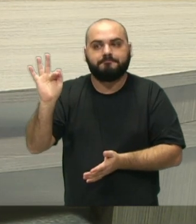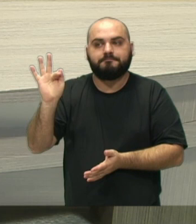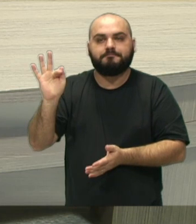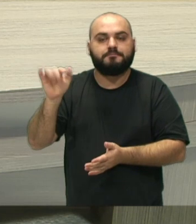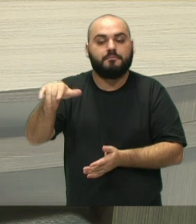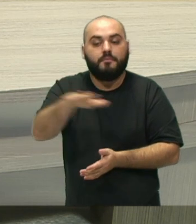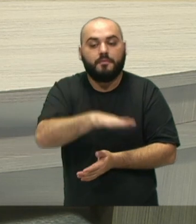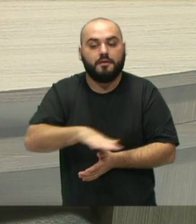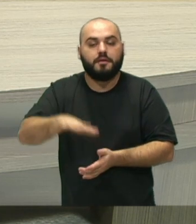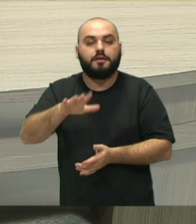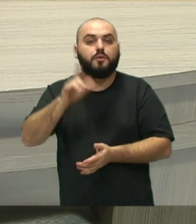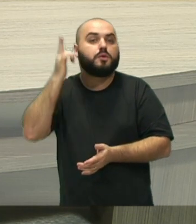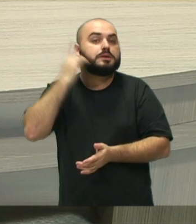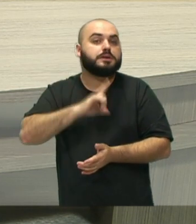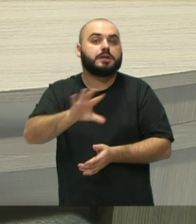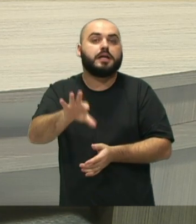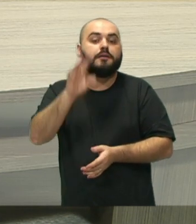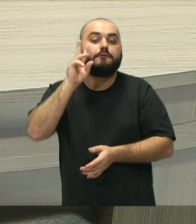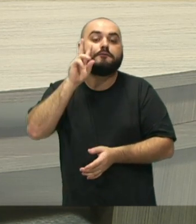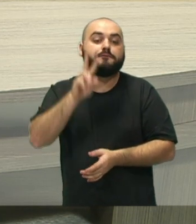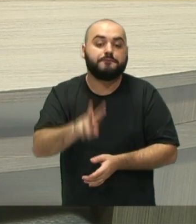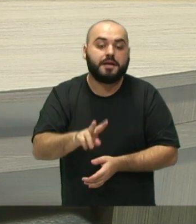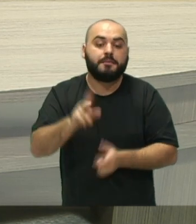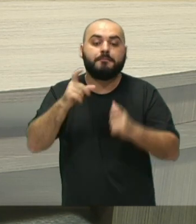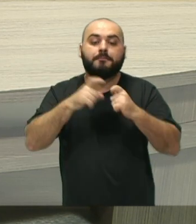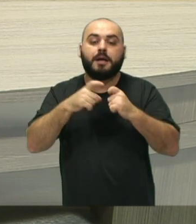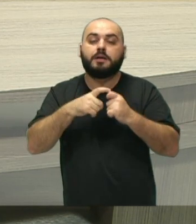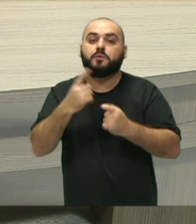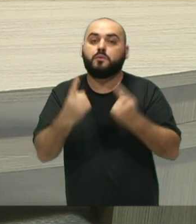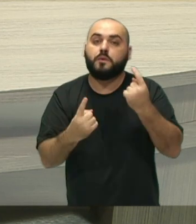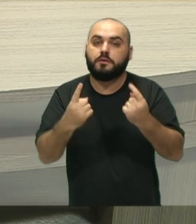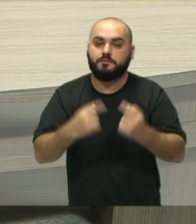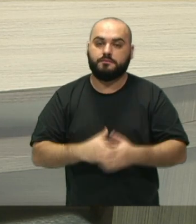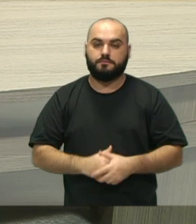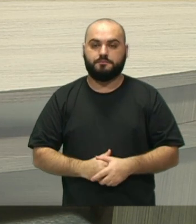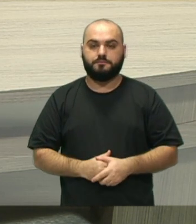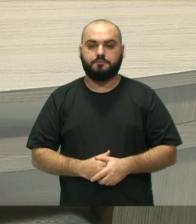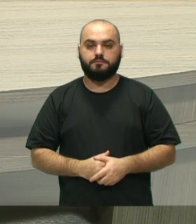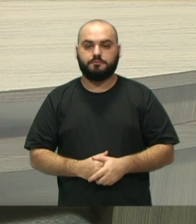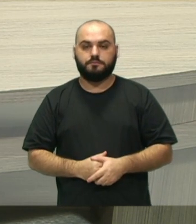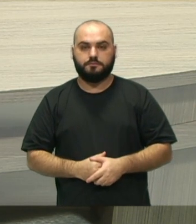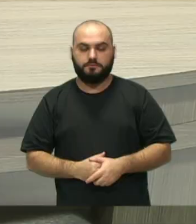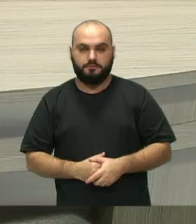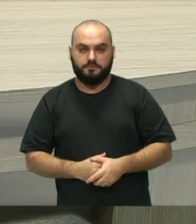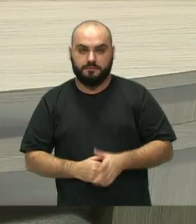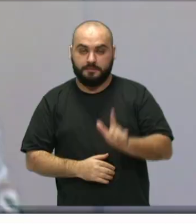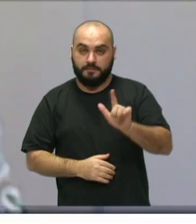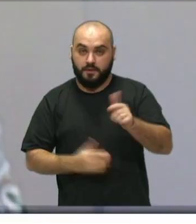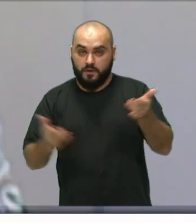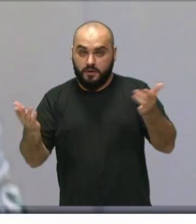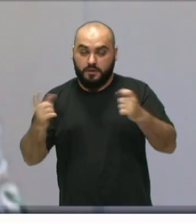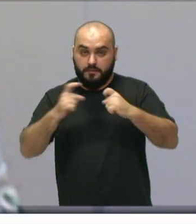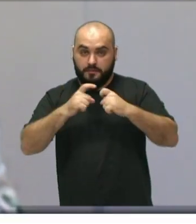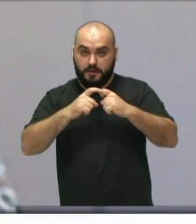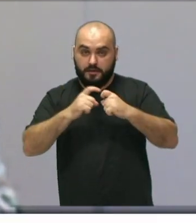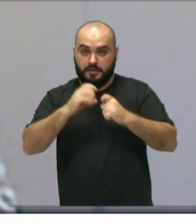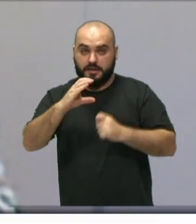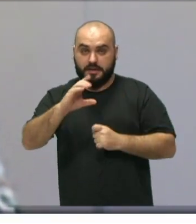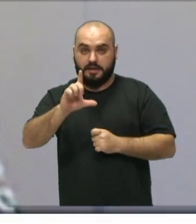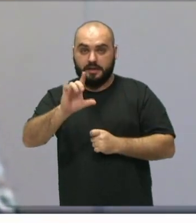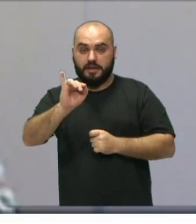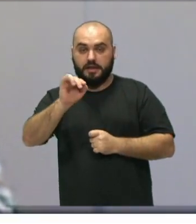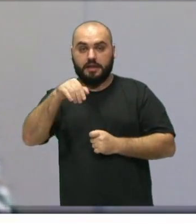diagnosticar a fibromialgia? Quem dá diagnóstico de fibromialgia hoje são os